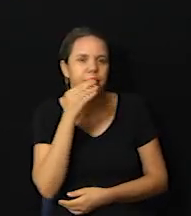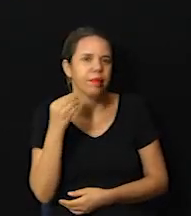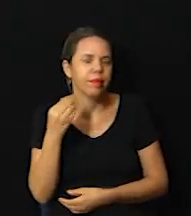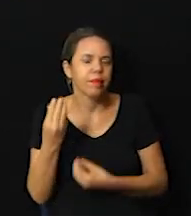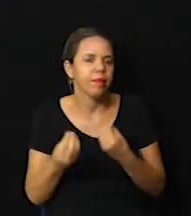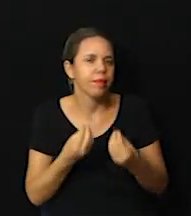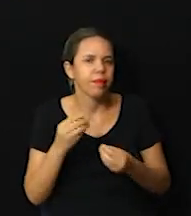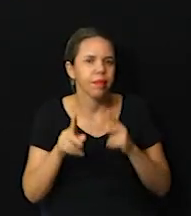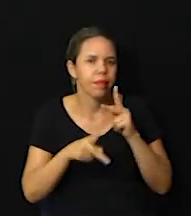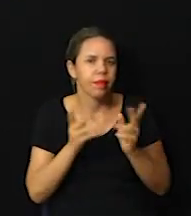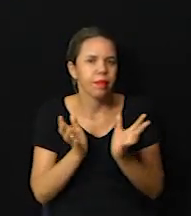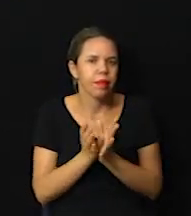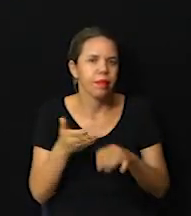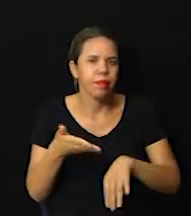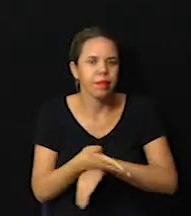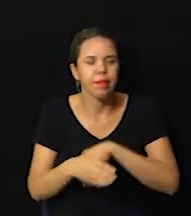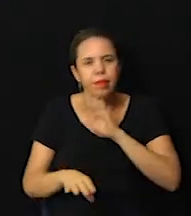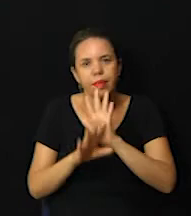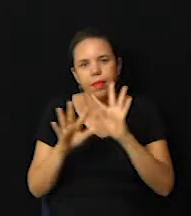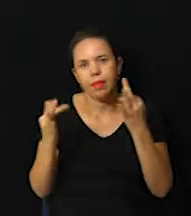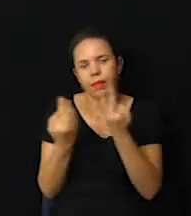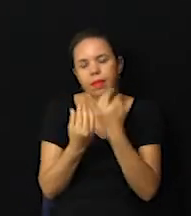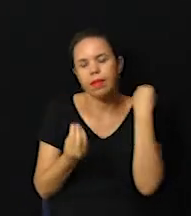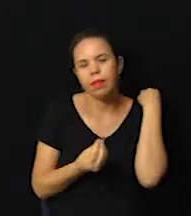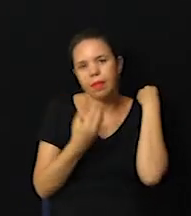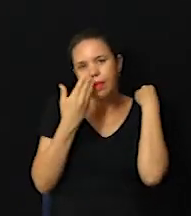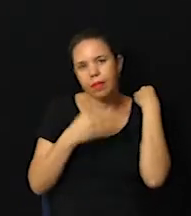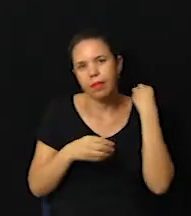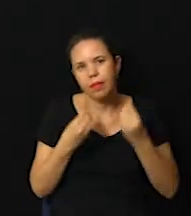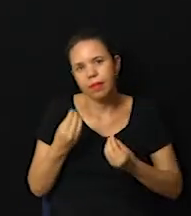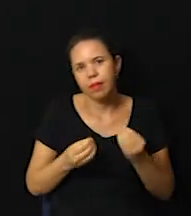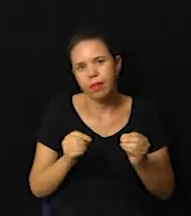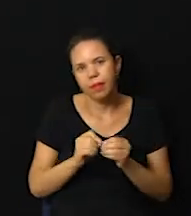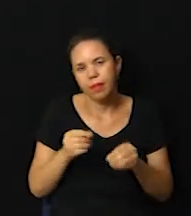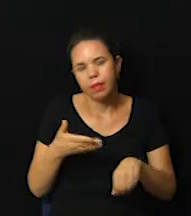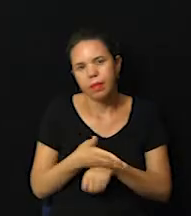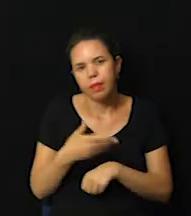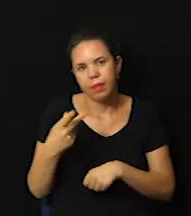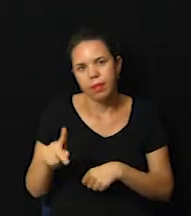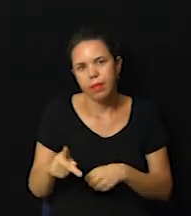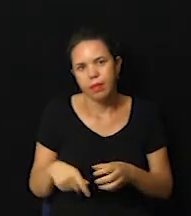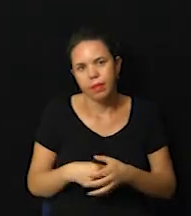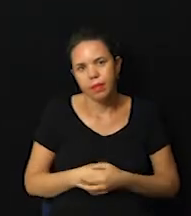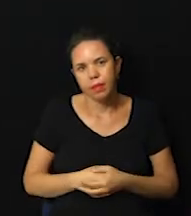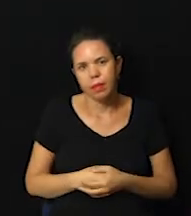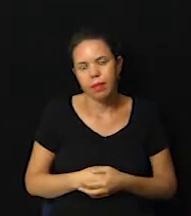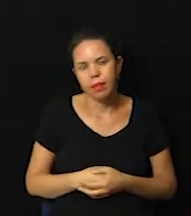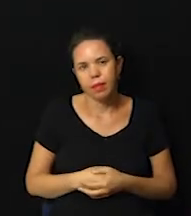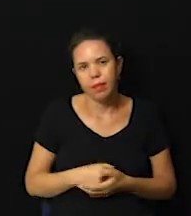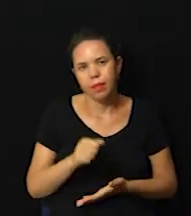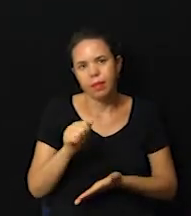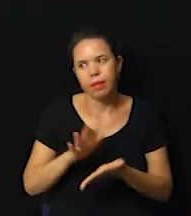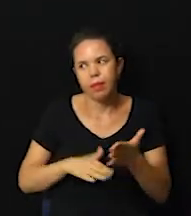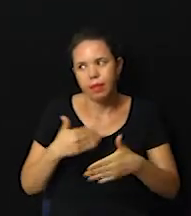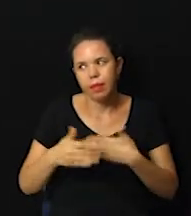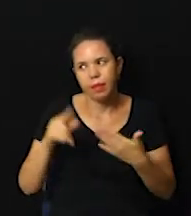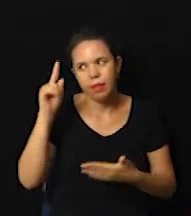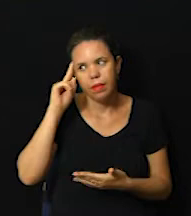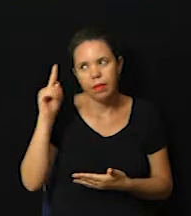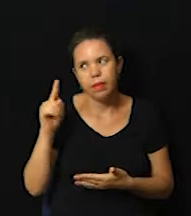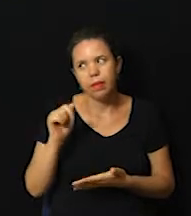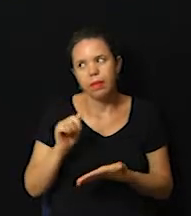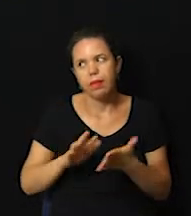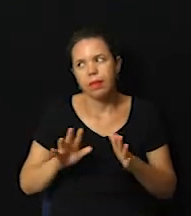adolescentes, mas a comunidade se envolve também, as famílias dessas crianças também participam de atividades ou do dia a dia ou de